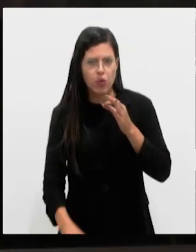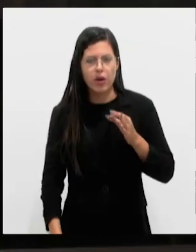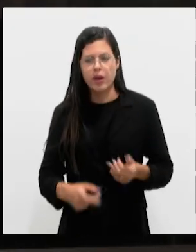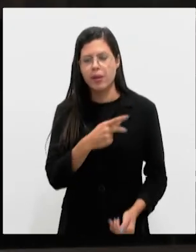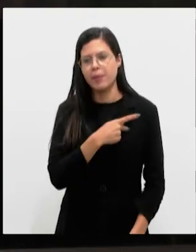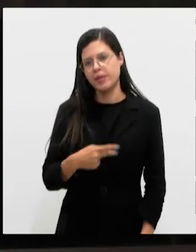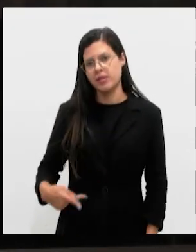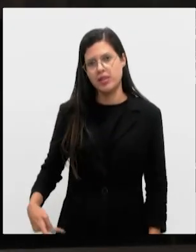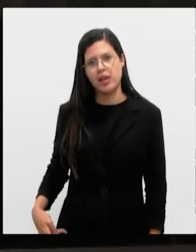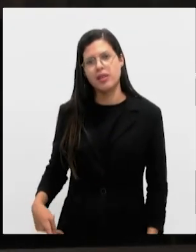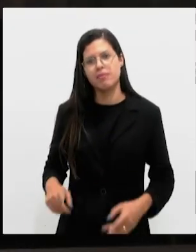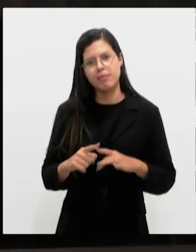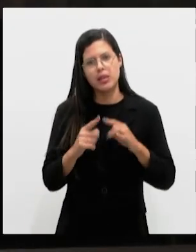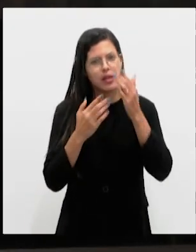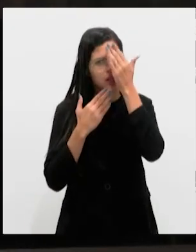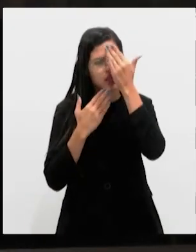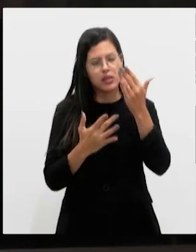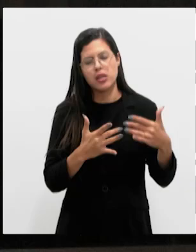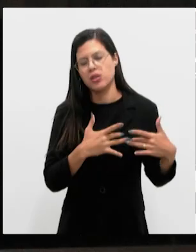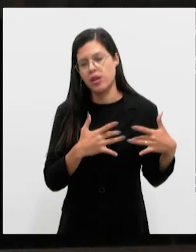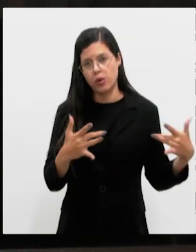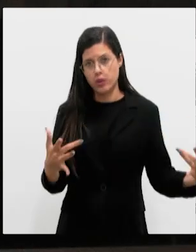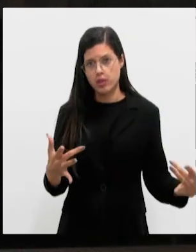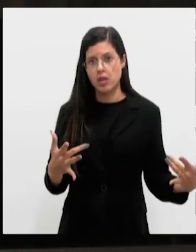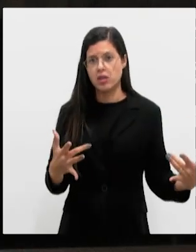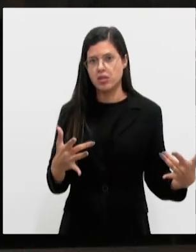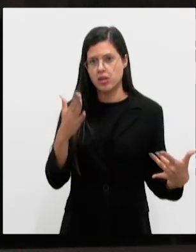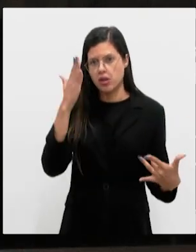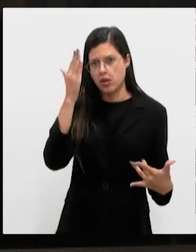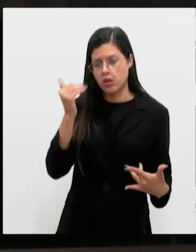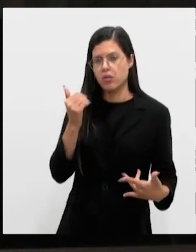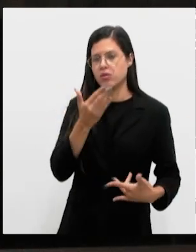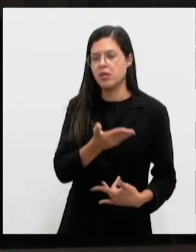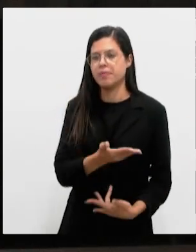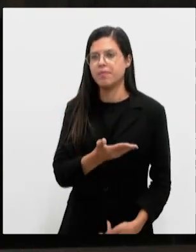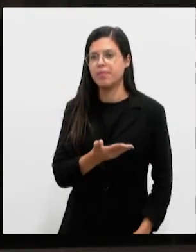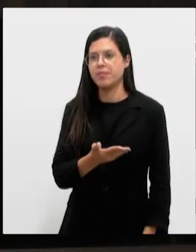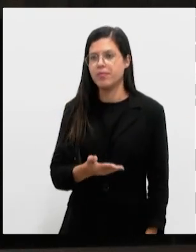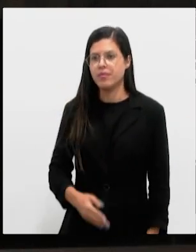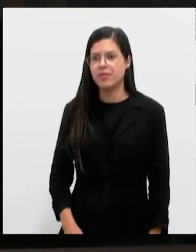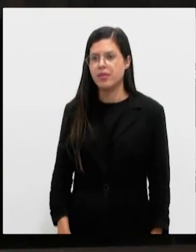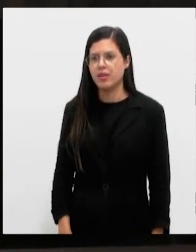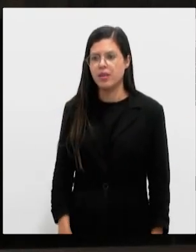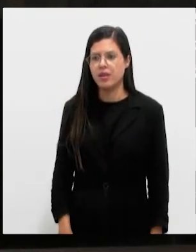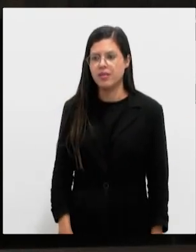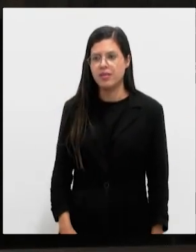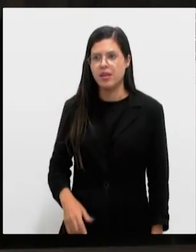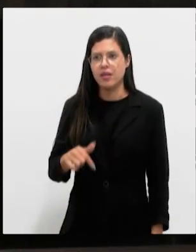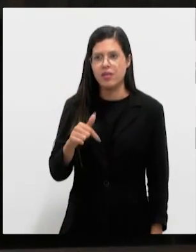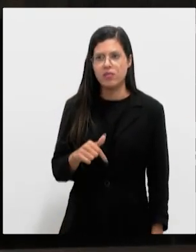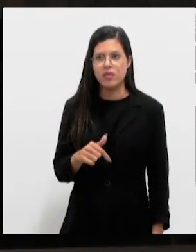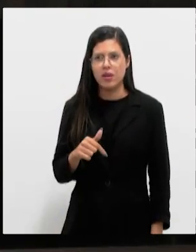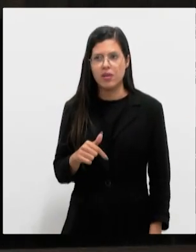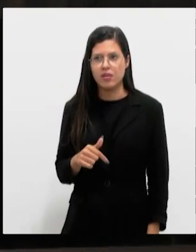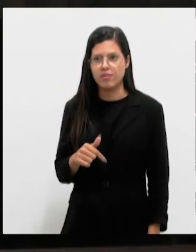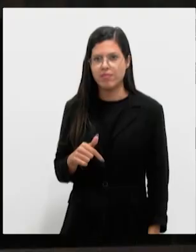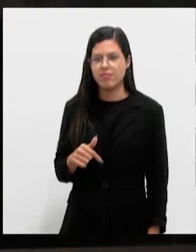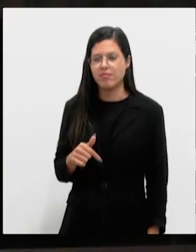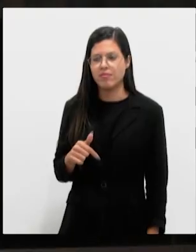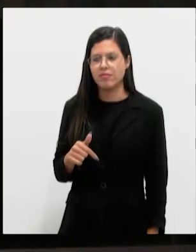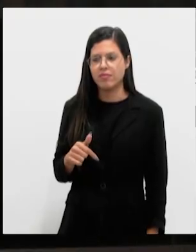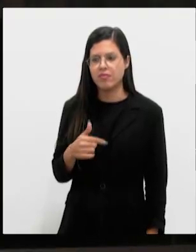a generosidade. Sei que Vossa Excelência estava embevecido com as palavras da deputada